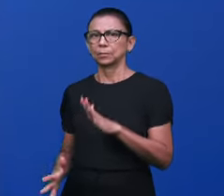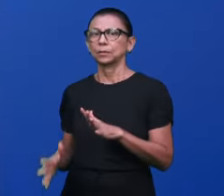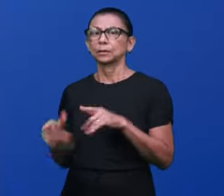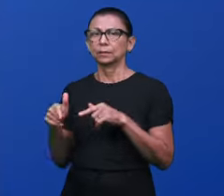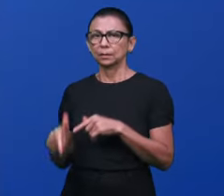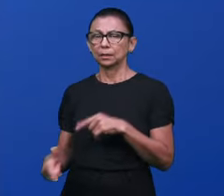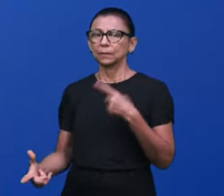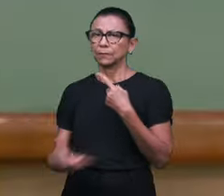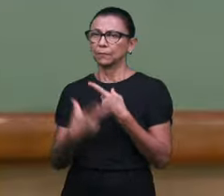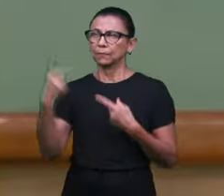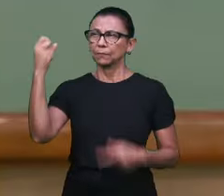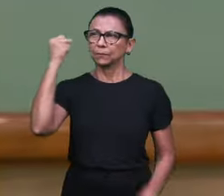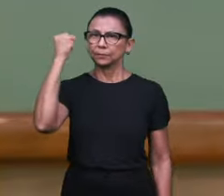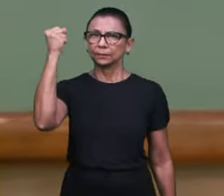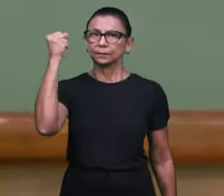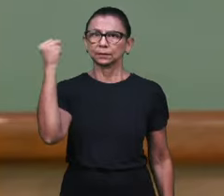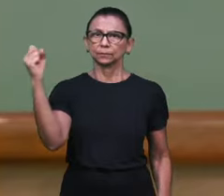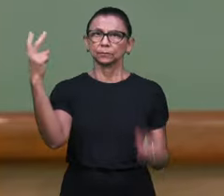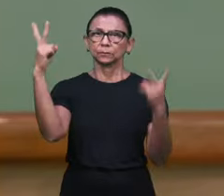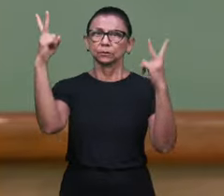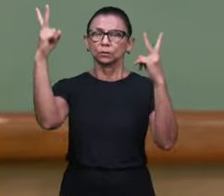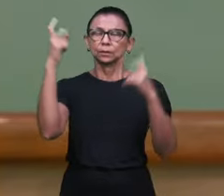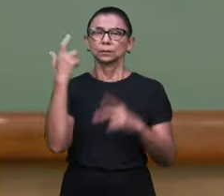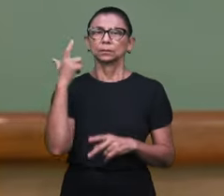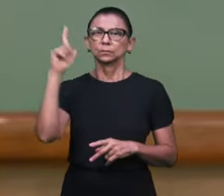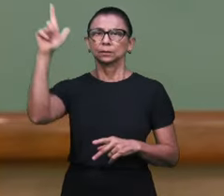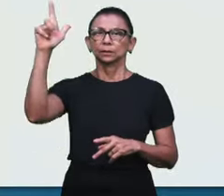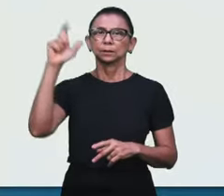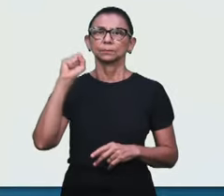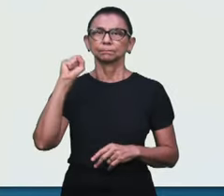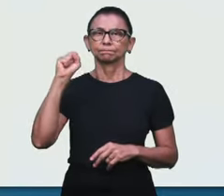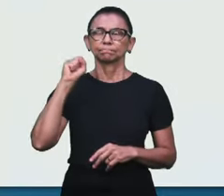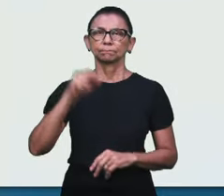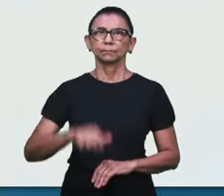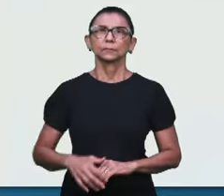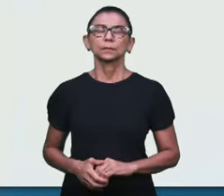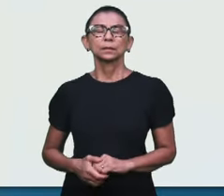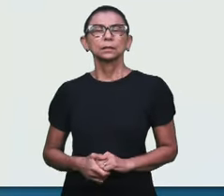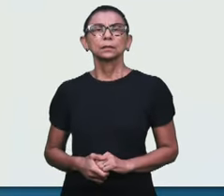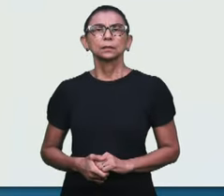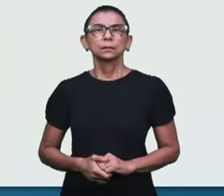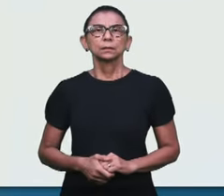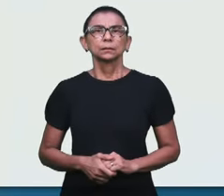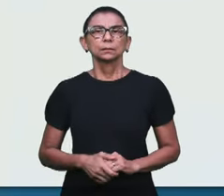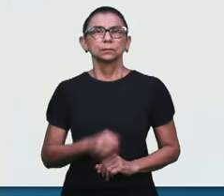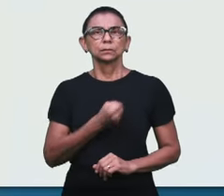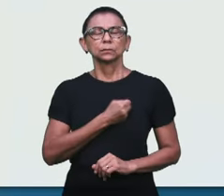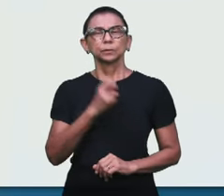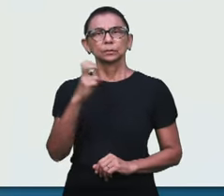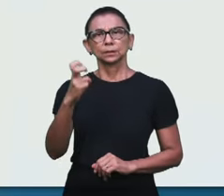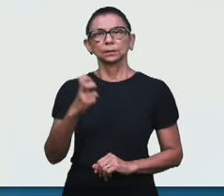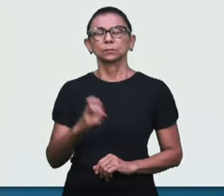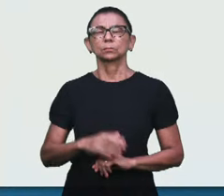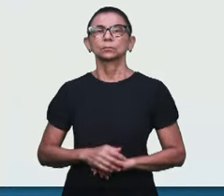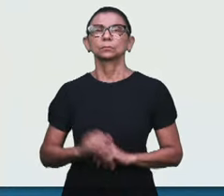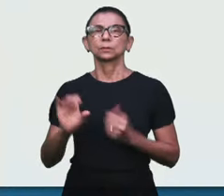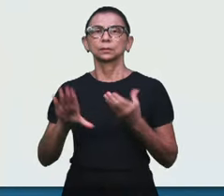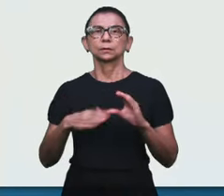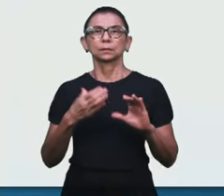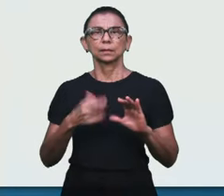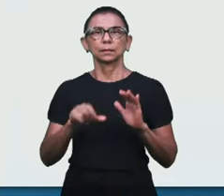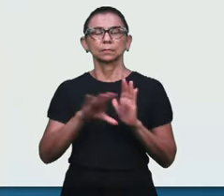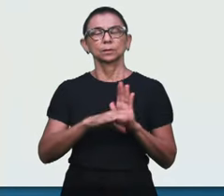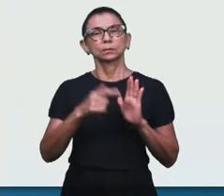Senhor Jesus. Muito bem, a nossa pergunta 5 agora. 5 diz assim, lendo Cantares, capítulo 7, verso